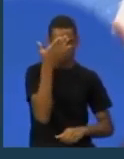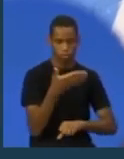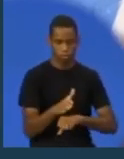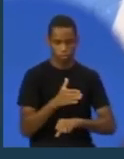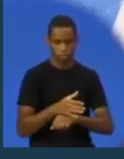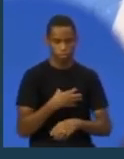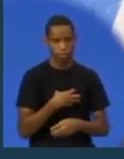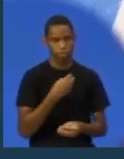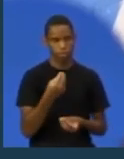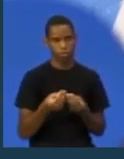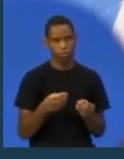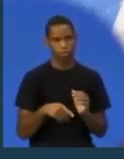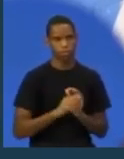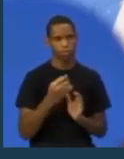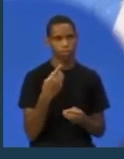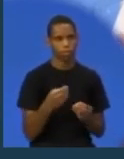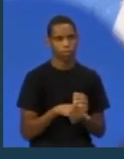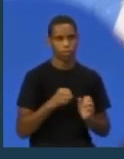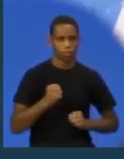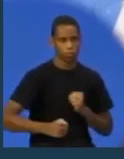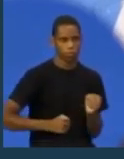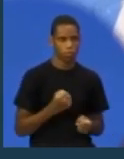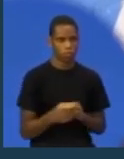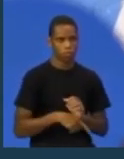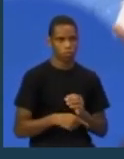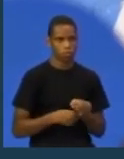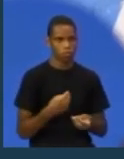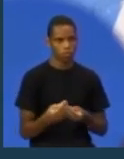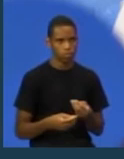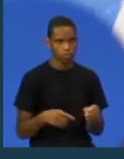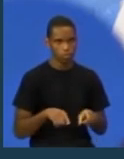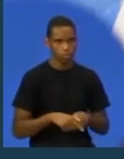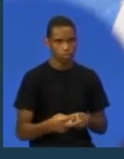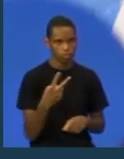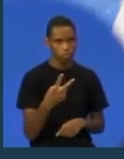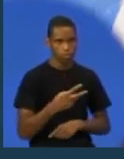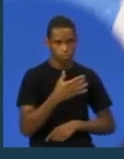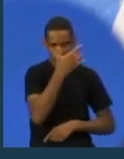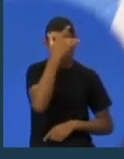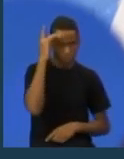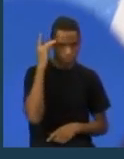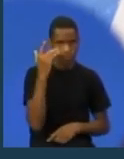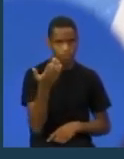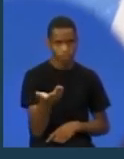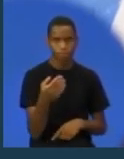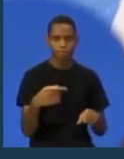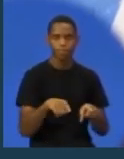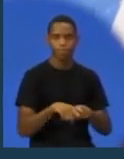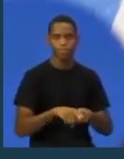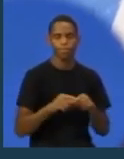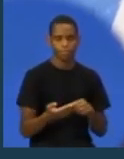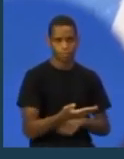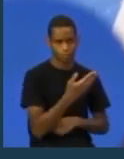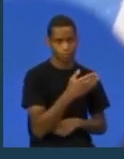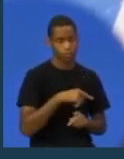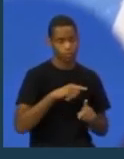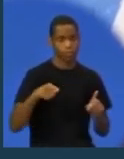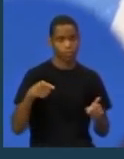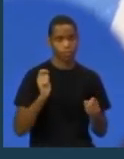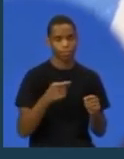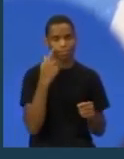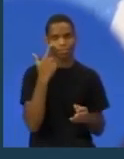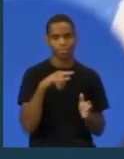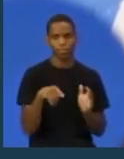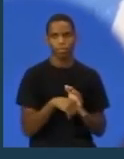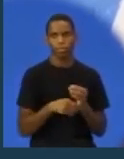de como acontece a variação da velocidade de corrida de dois atletas. Também nesse tipo de gráfico, você pode ter